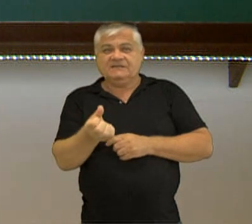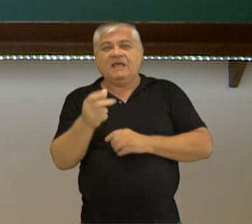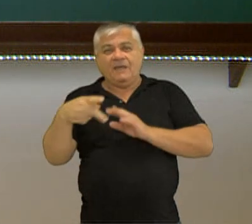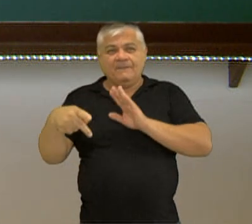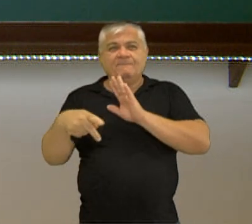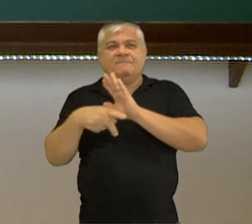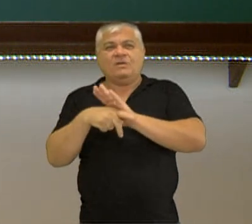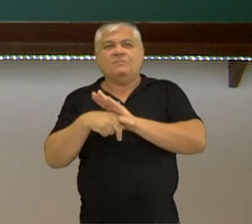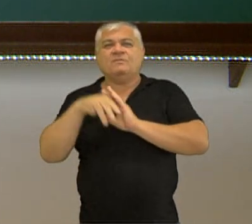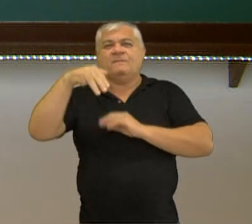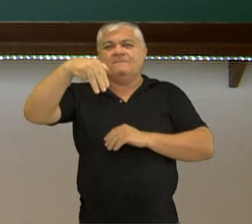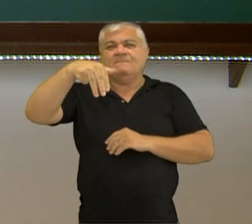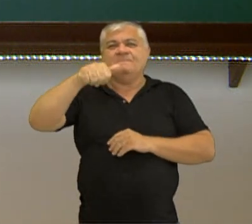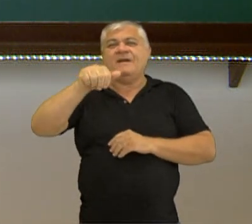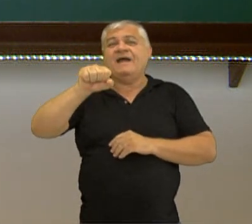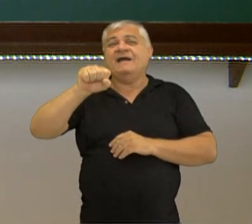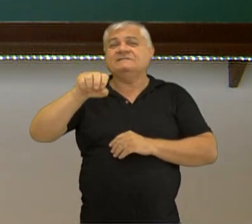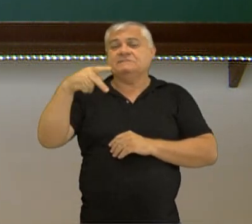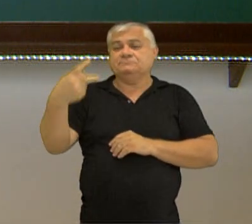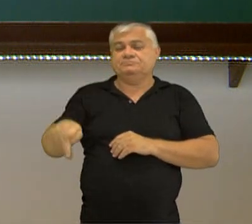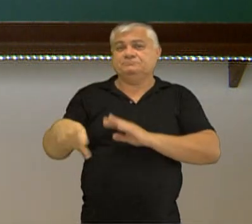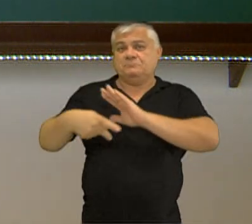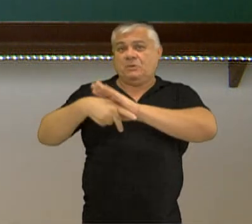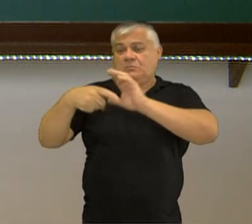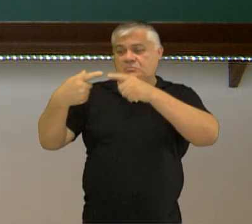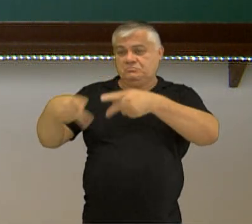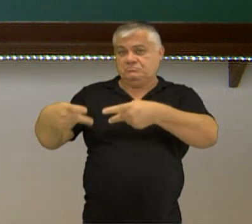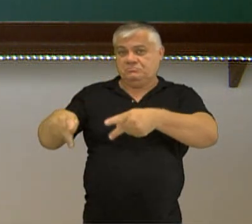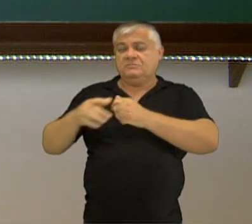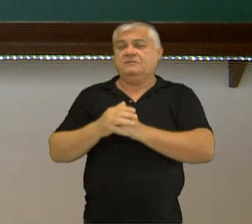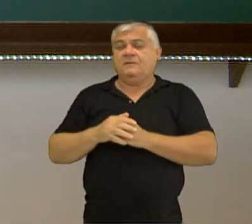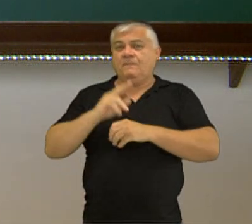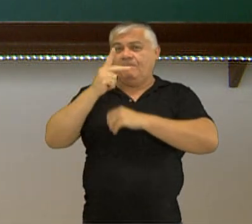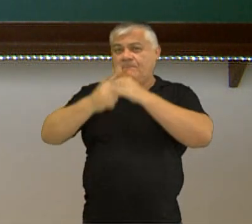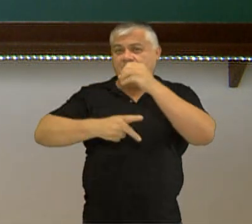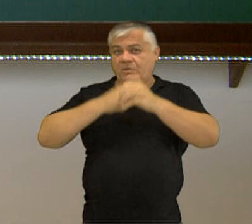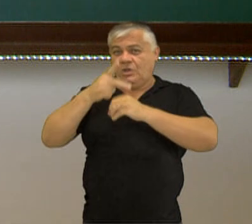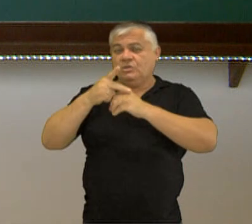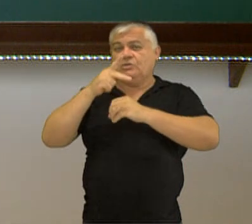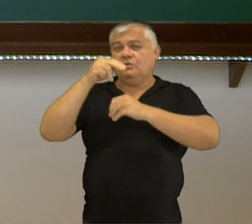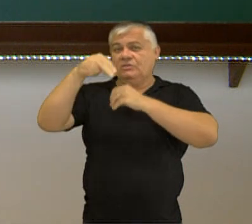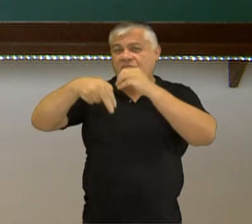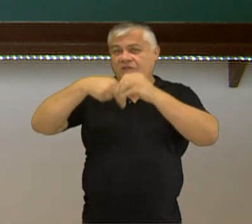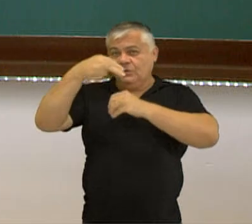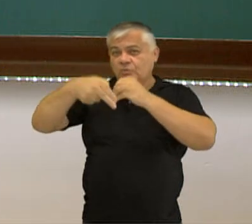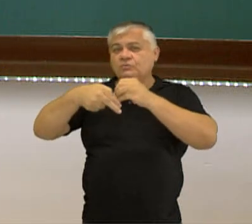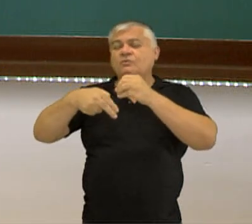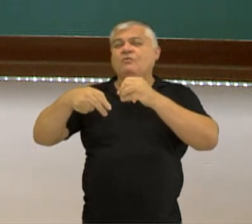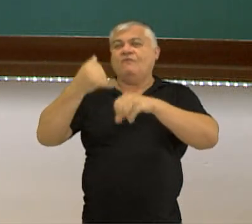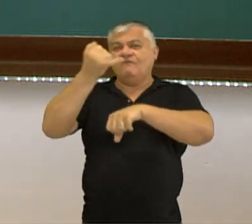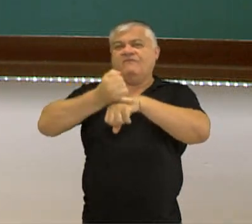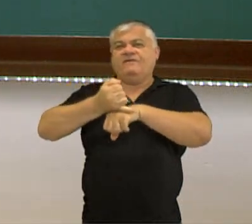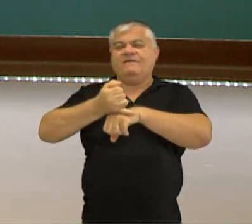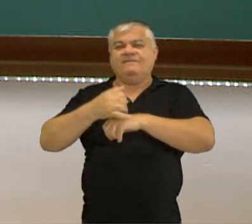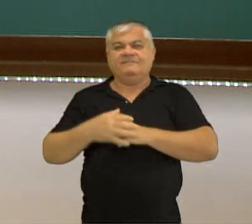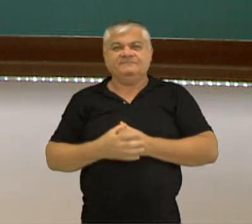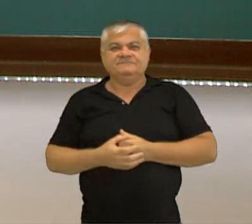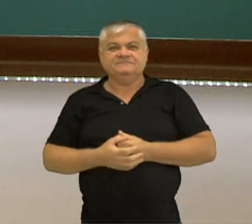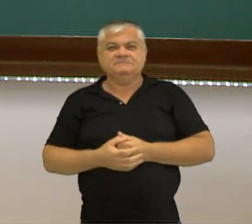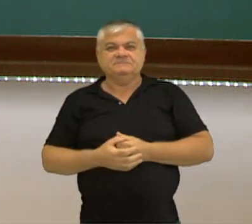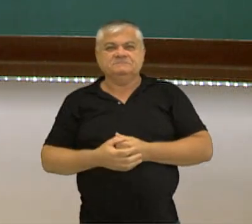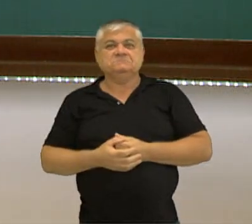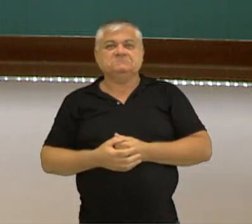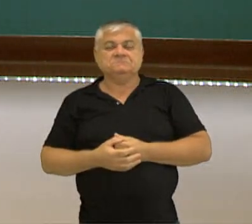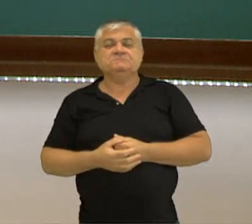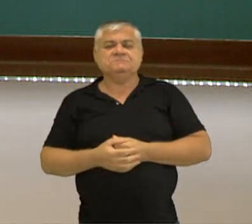de massa, ou seja, é a quantidade de prótons mais nêutrons do elemento ferro. É interessante